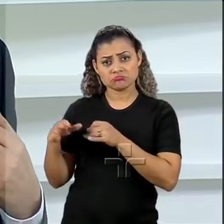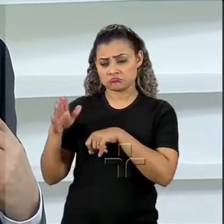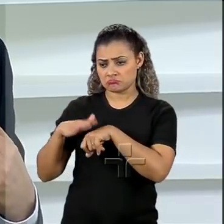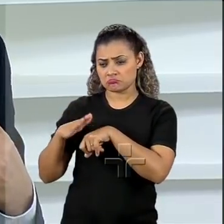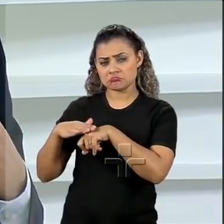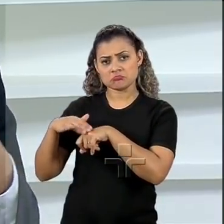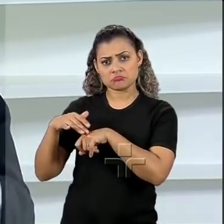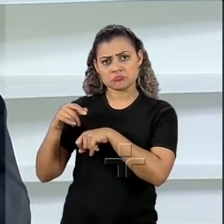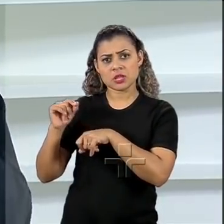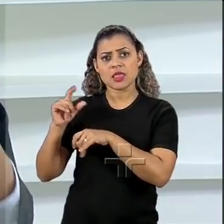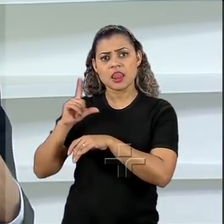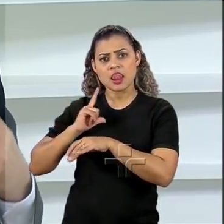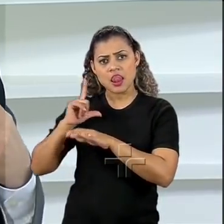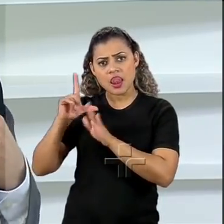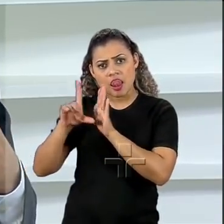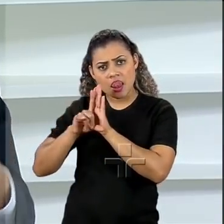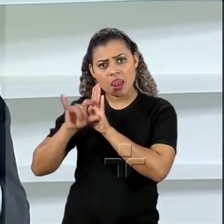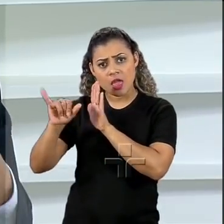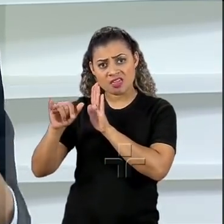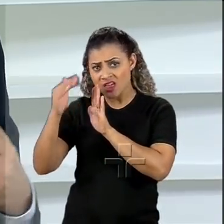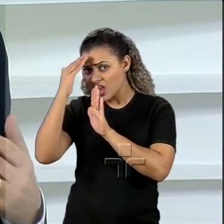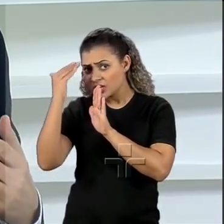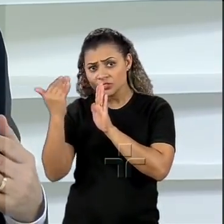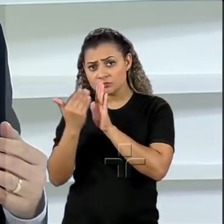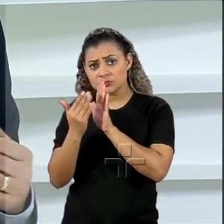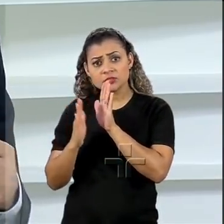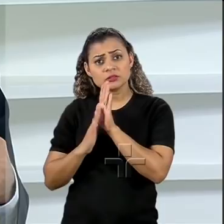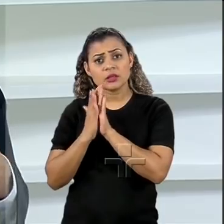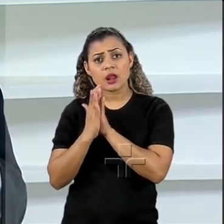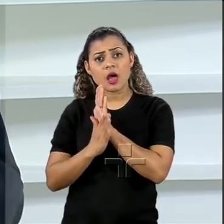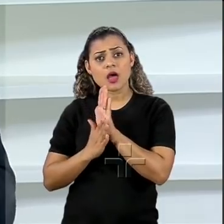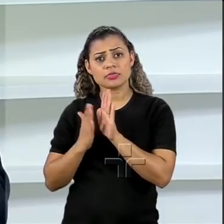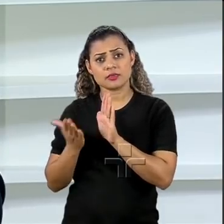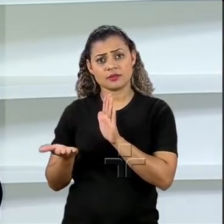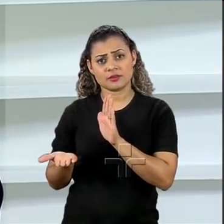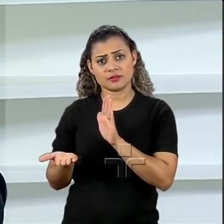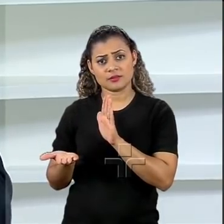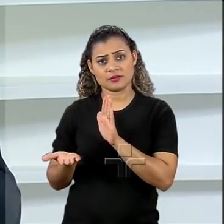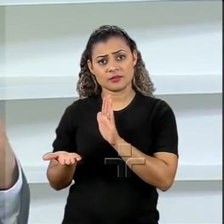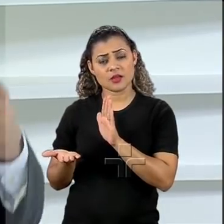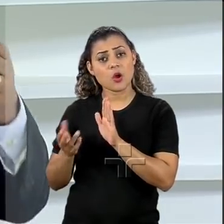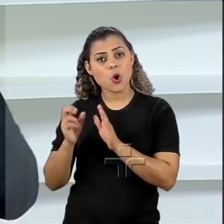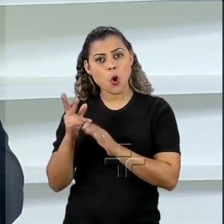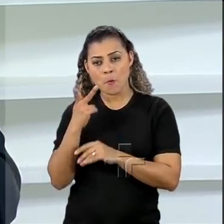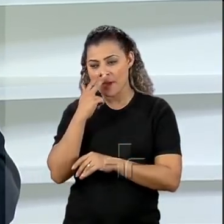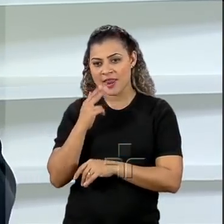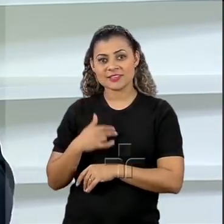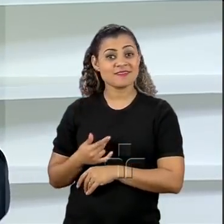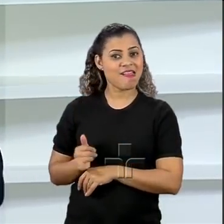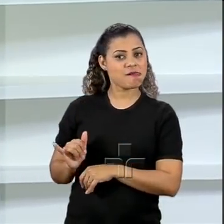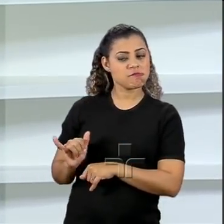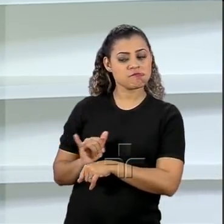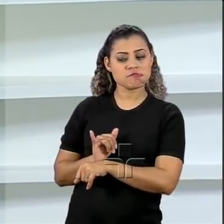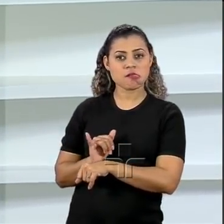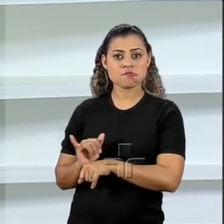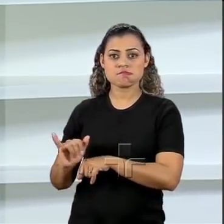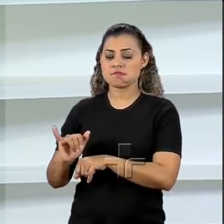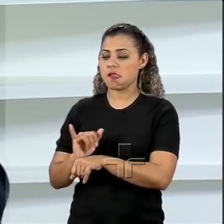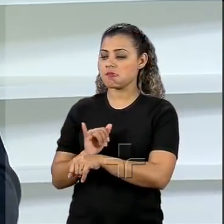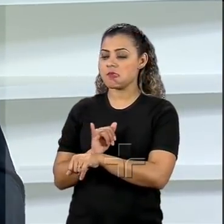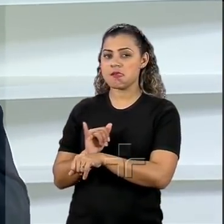da lei, não respeitam um artigo da Constituição, ou encontram uma maneira, como a gente está vendo, que há